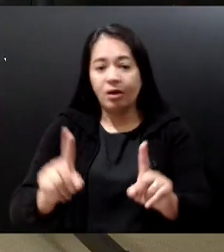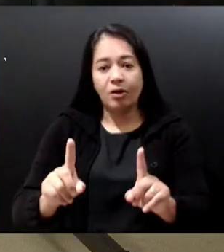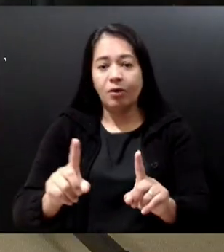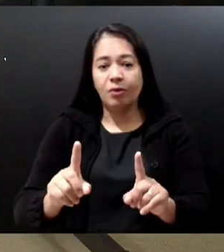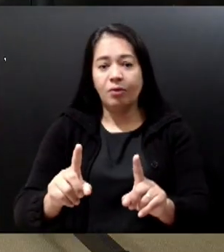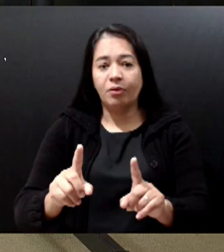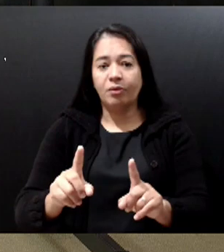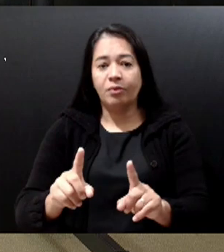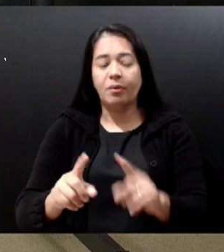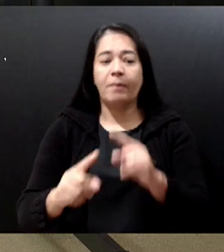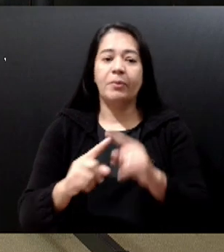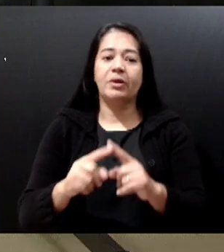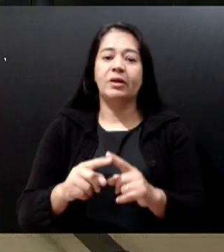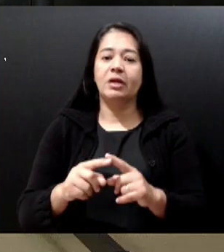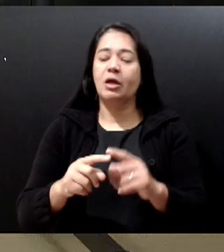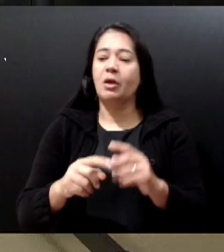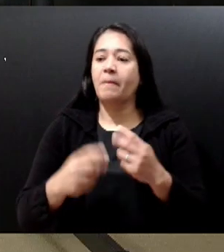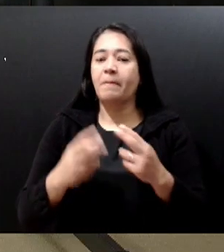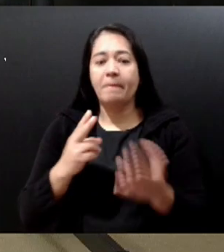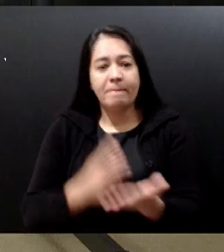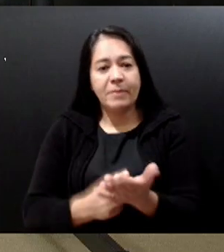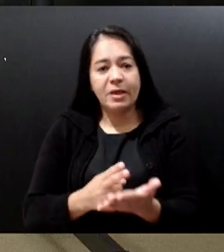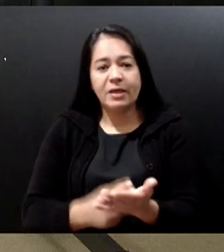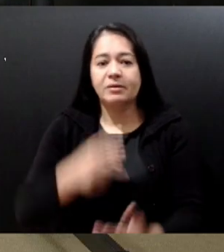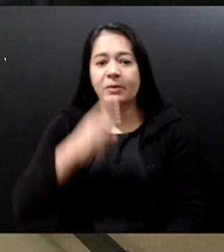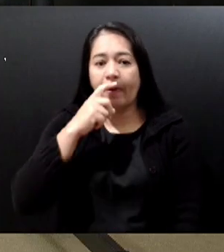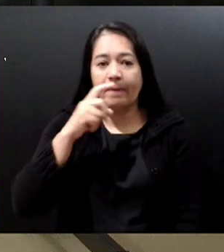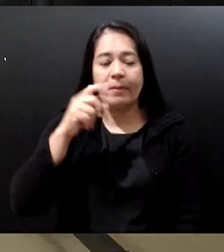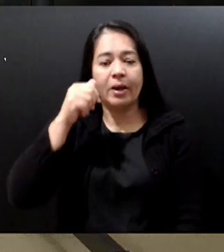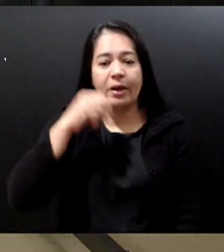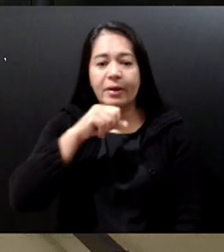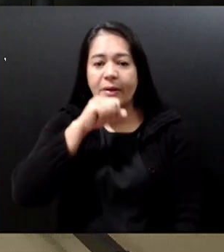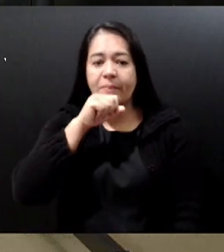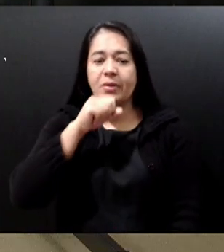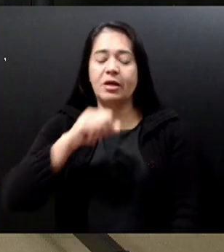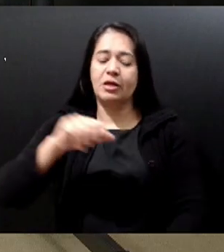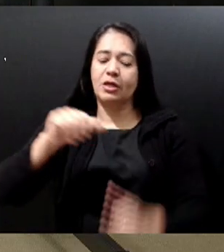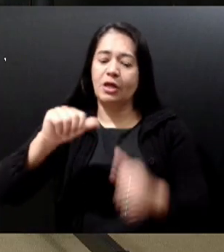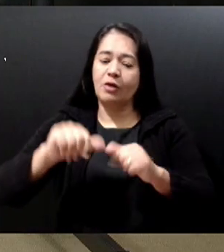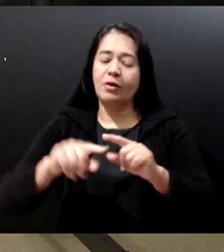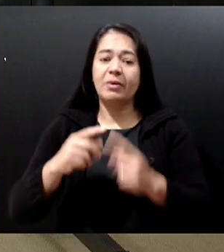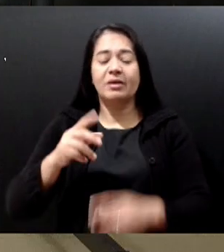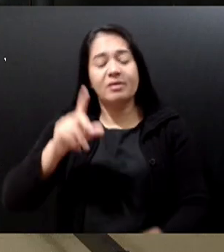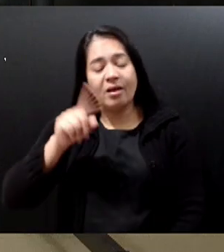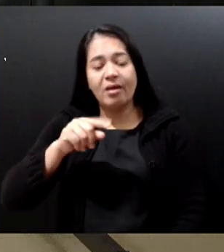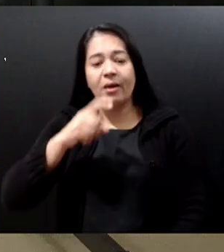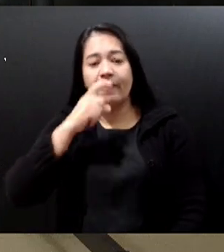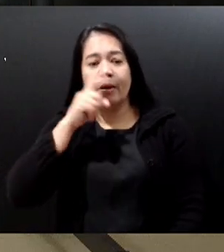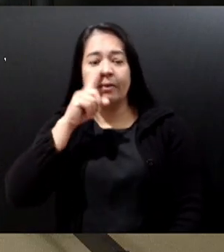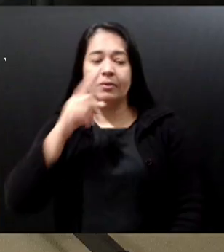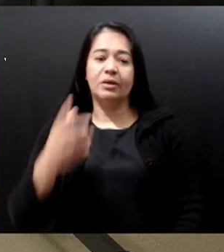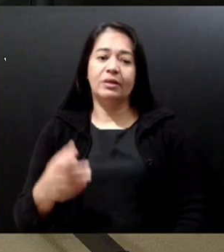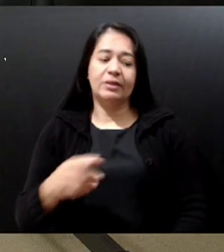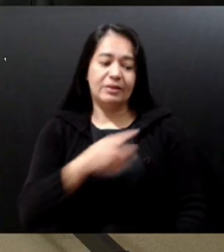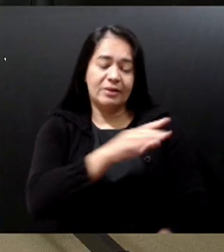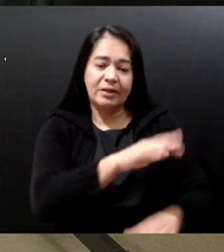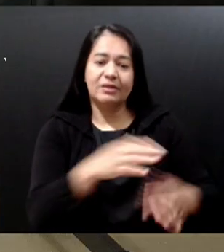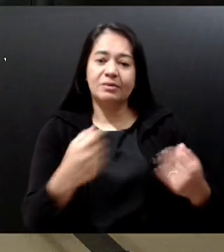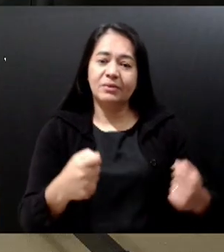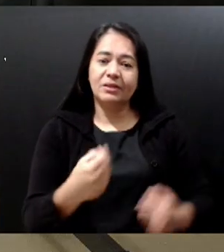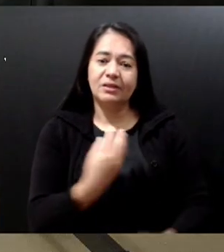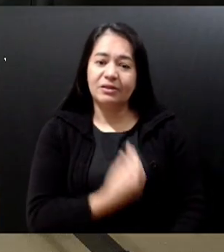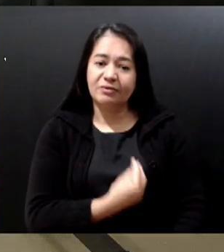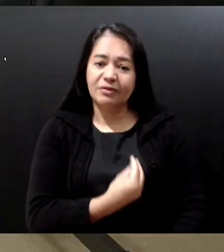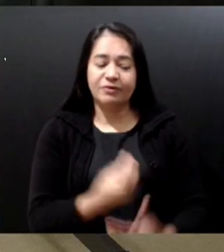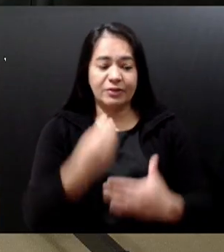mãe, e a criança precisa manter isso vivo e bom dentro dela, né, Hum. porque a gente vê demais isso.